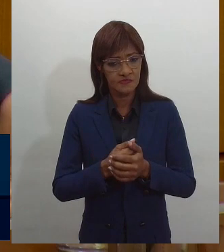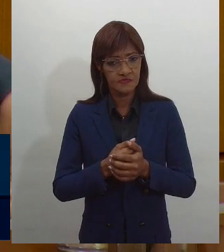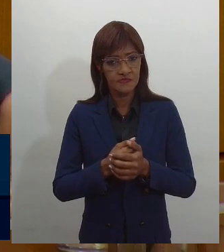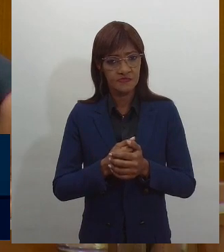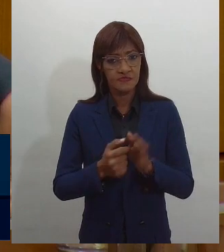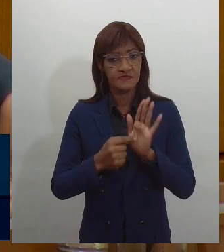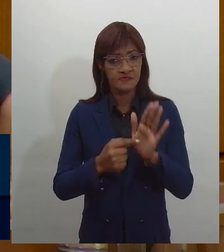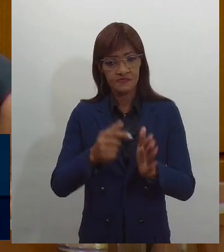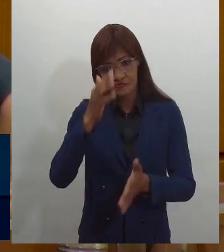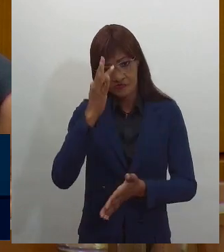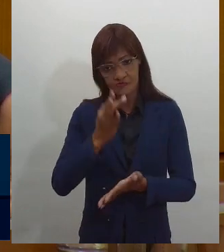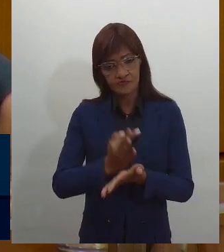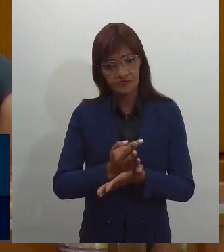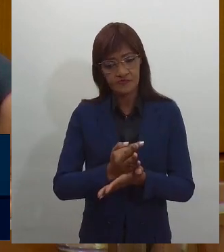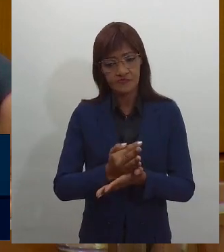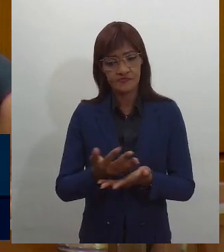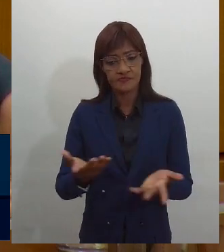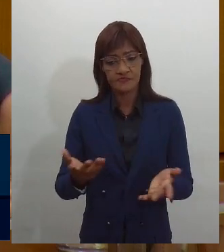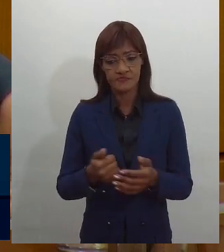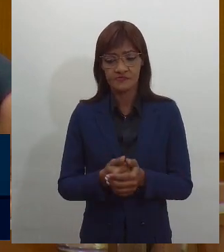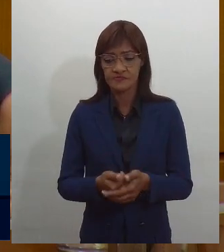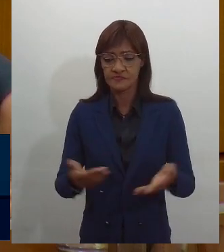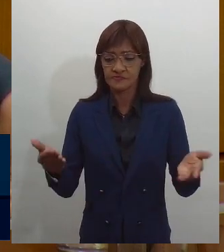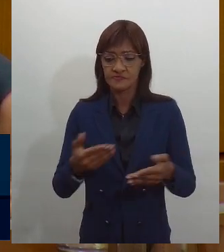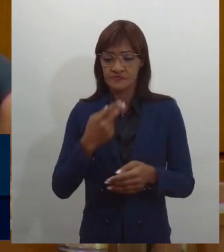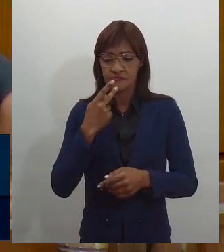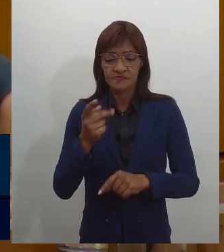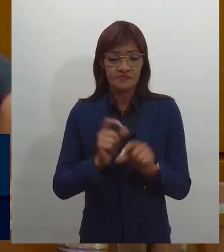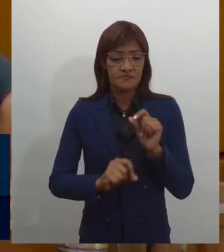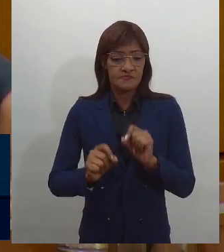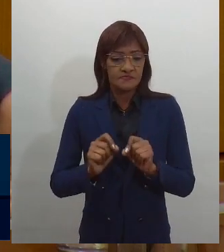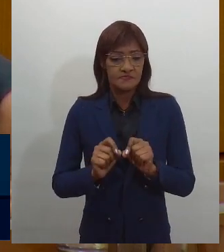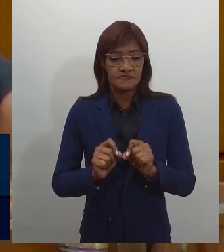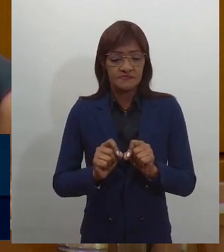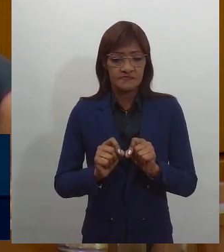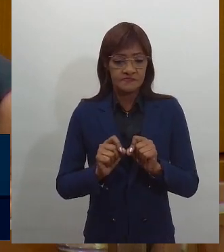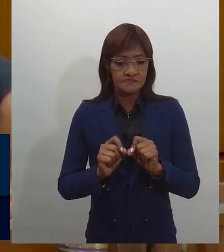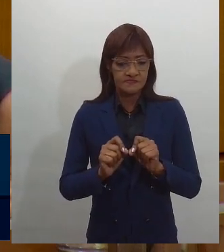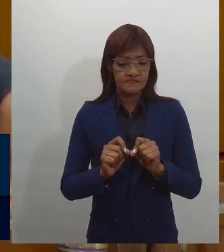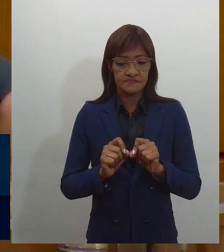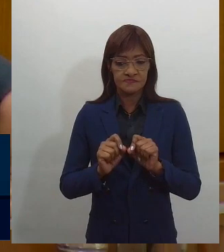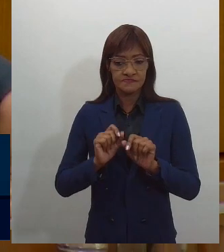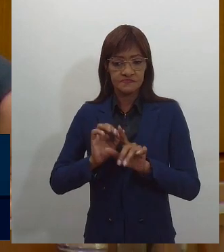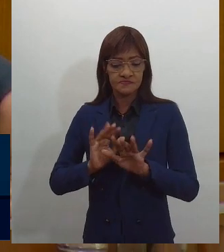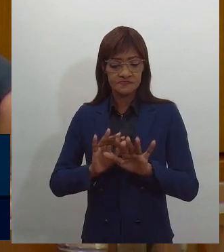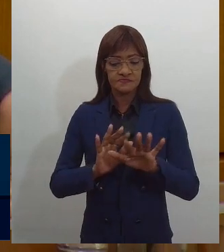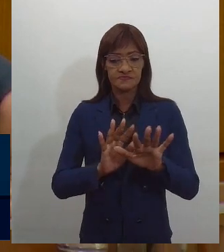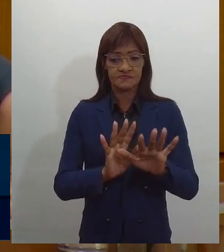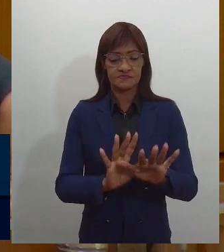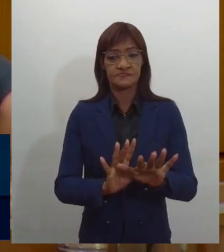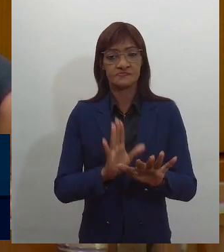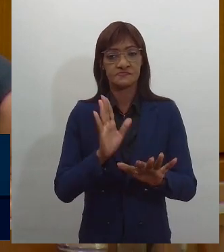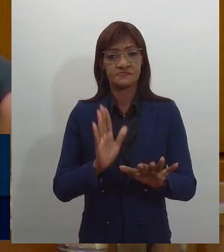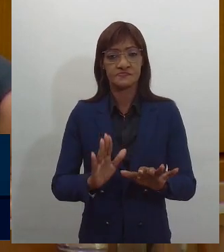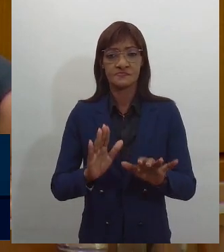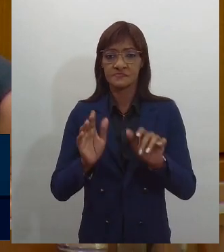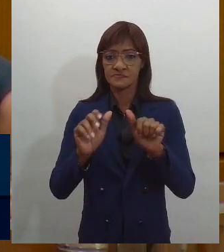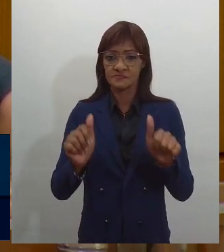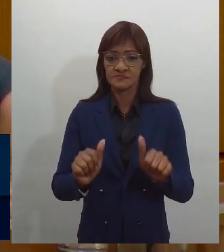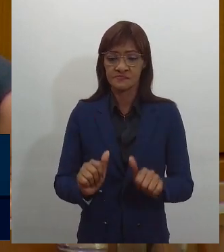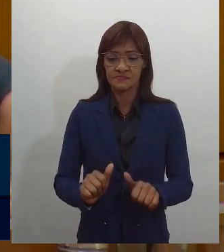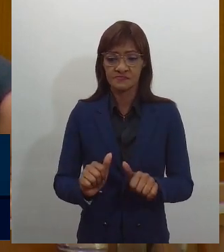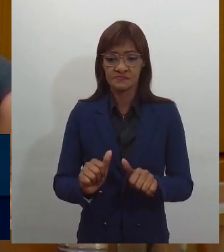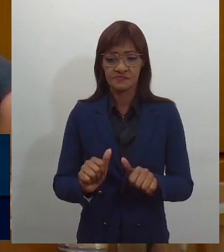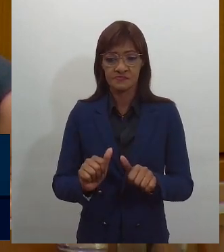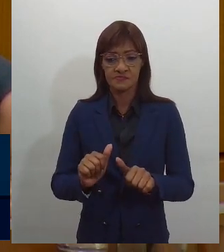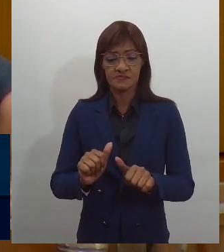para registrar hoje, né, a procissão de Nossa Senhora Aparecida, onde a gente vai sempre a pé, pagando as nossas